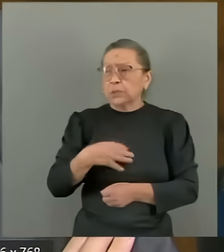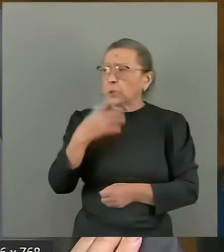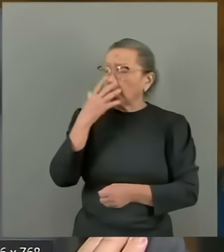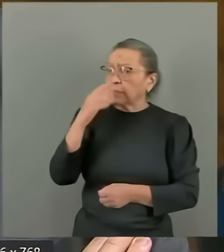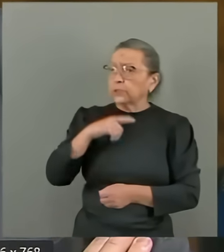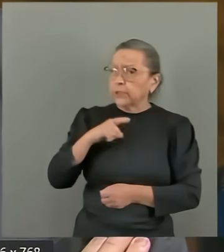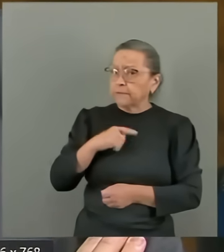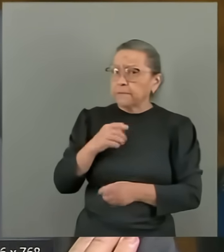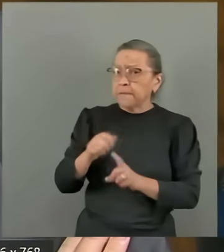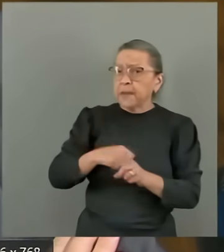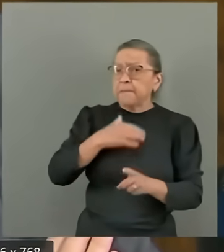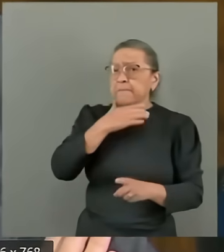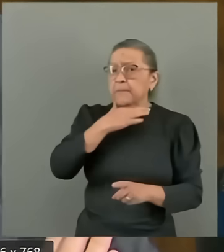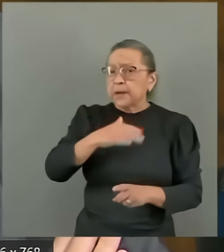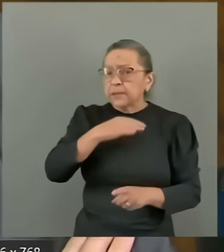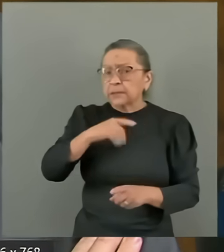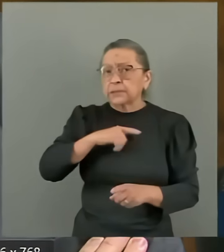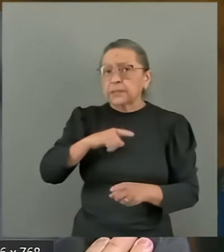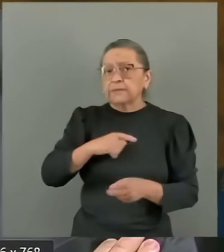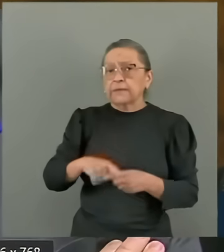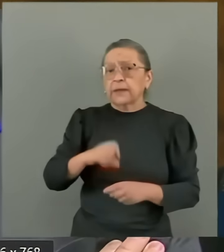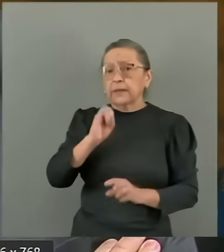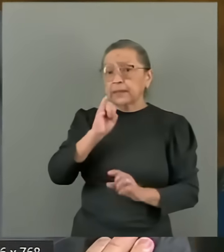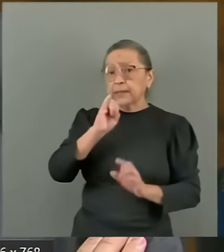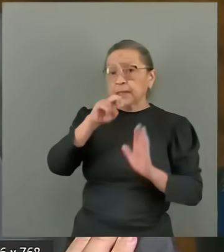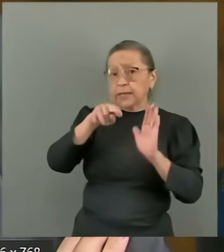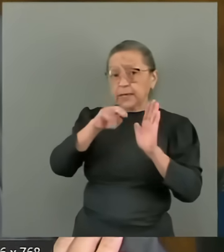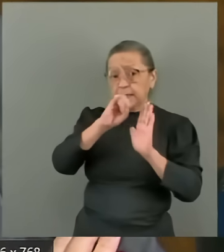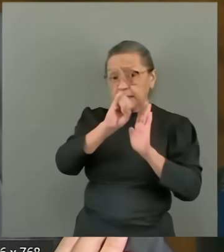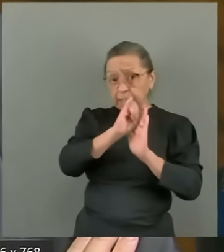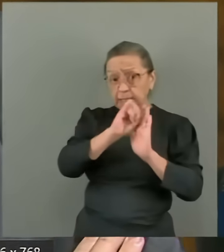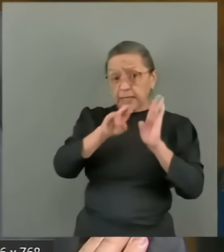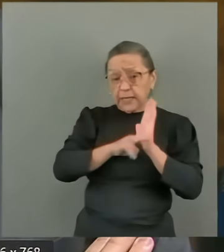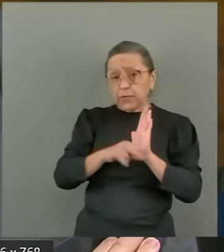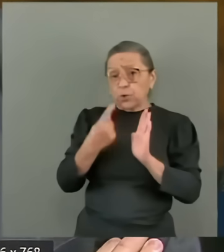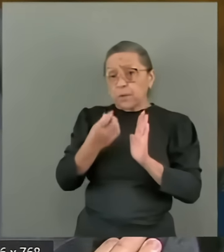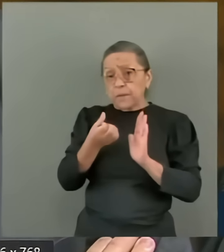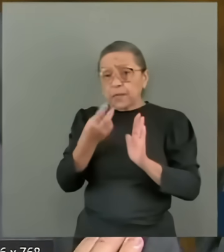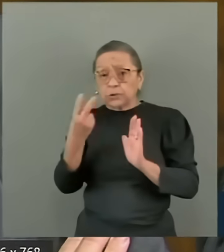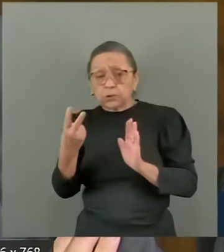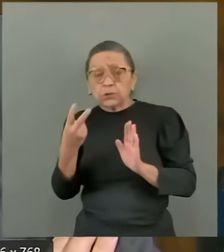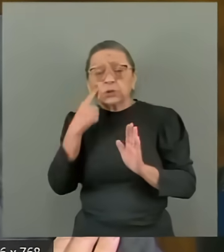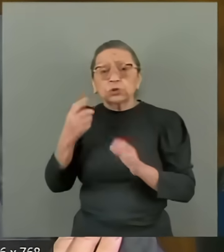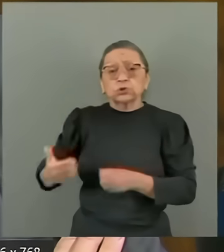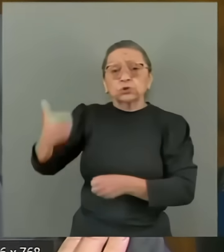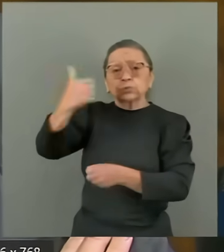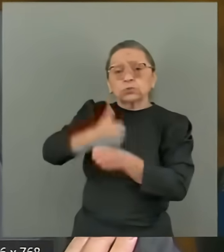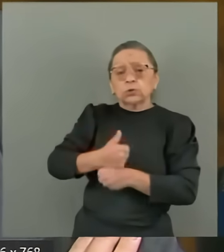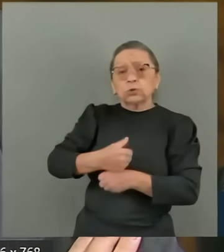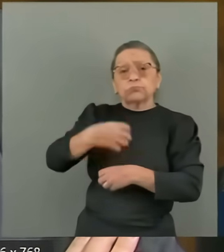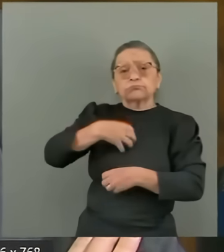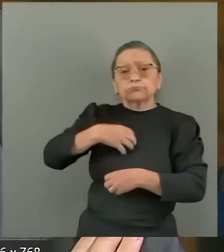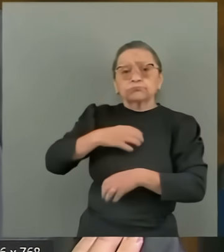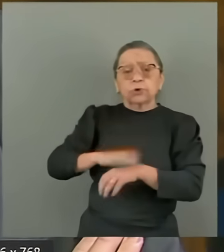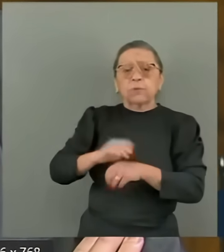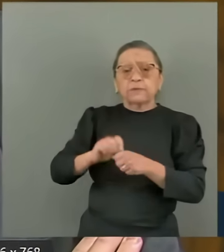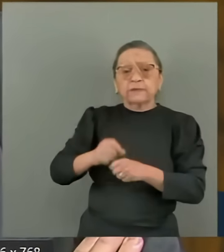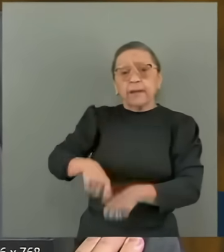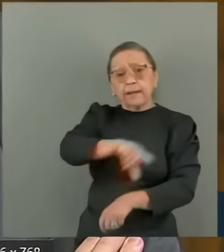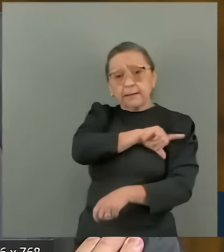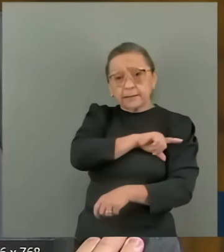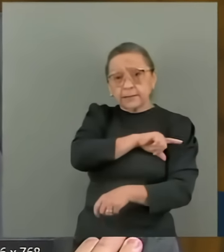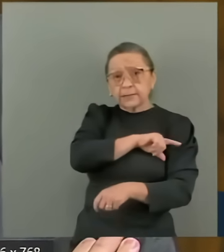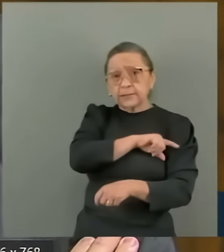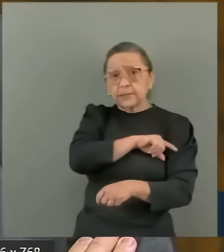de 24, houve a IN 162, onde se substituiu justamente a forma como era feita anteriormente e